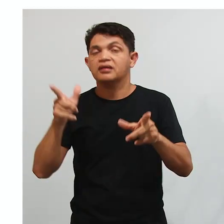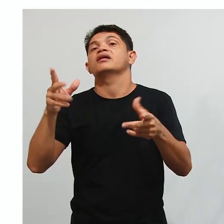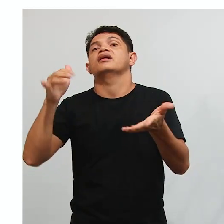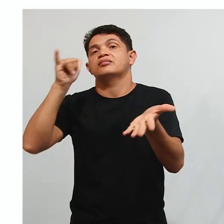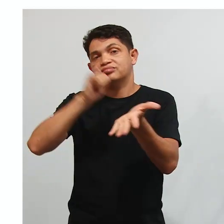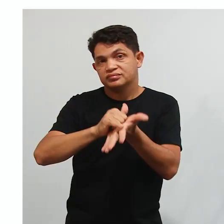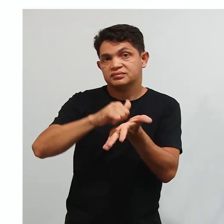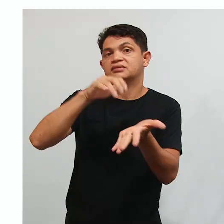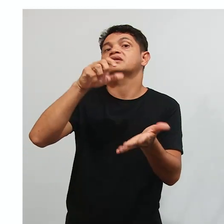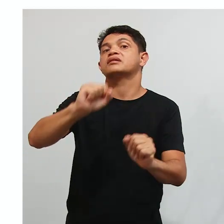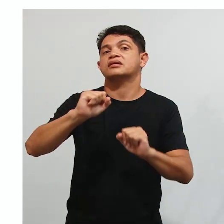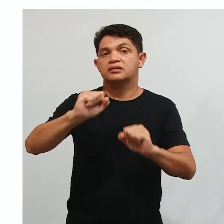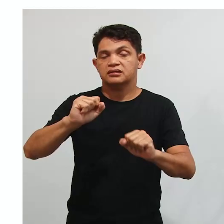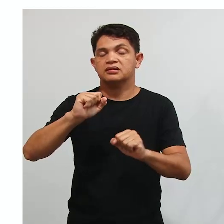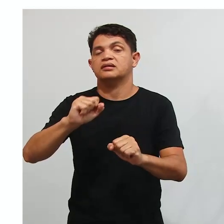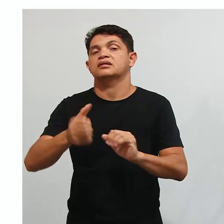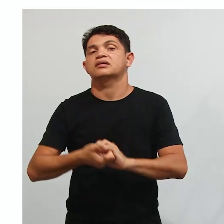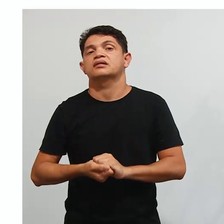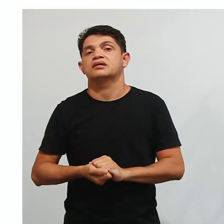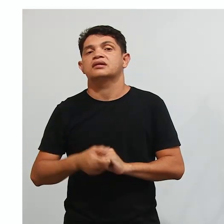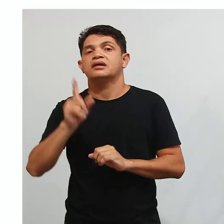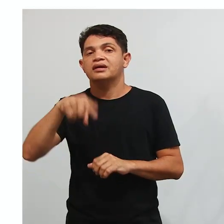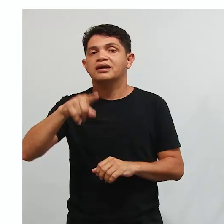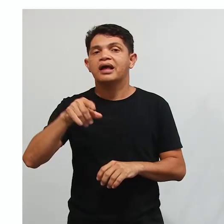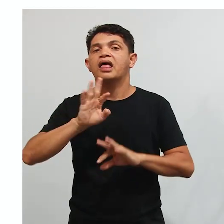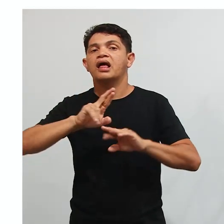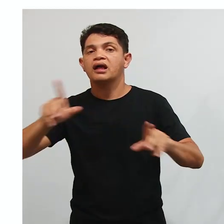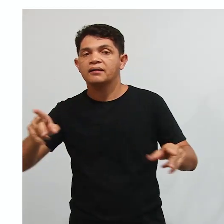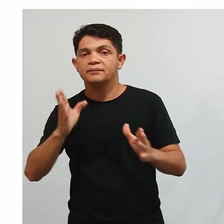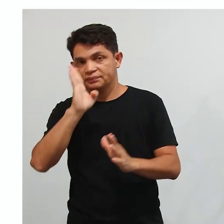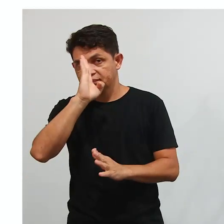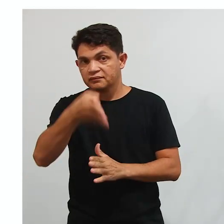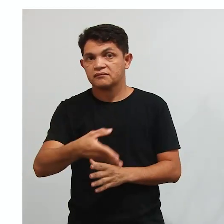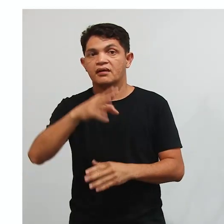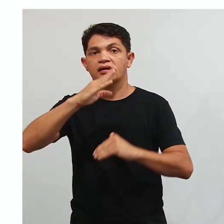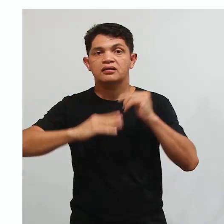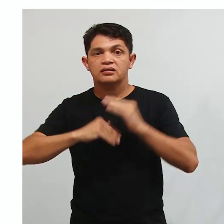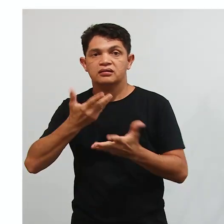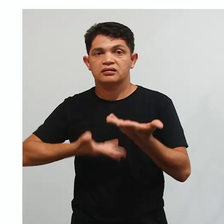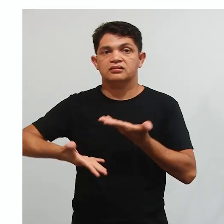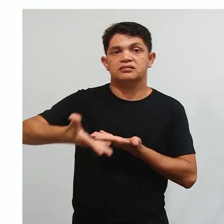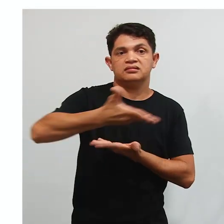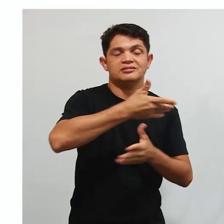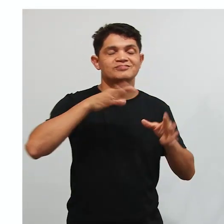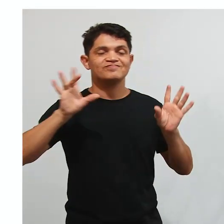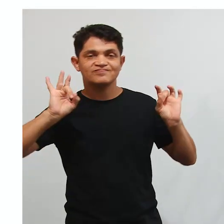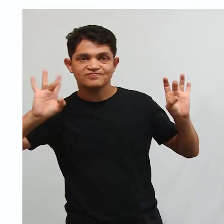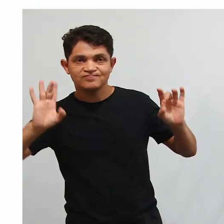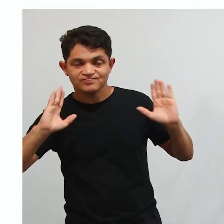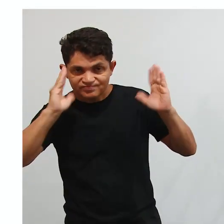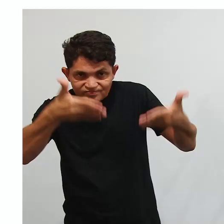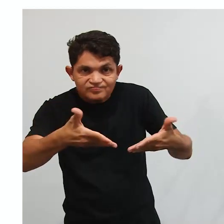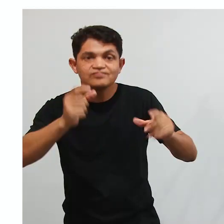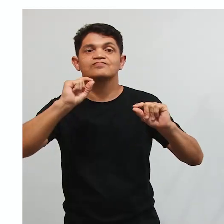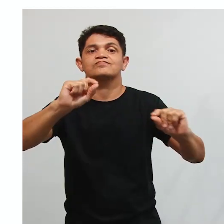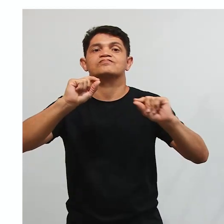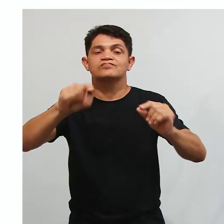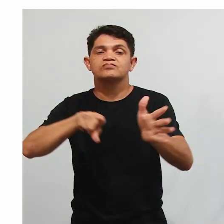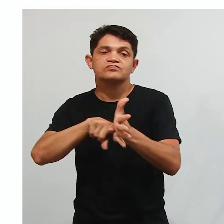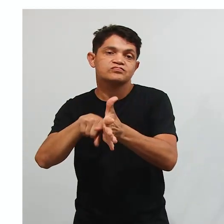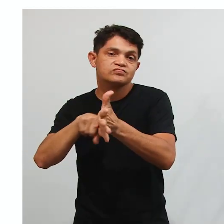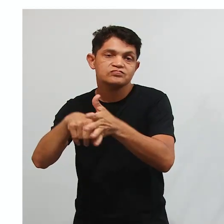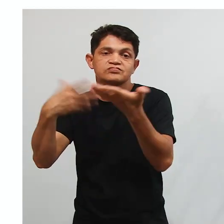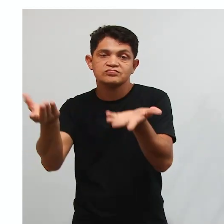aplicada porque ela ainda é eh direcionada a amplas áreas né ela não é específica Mas ela já tá